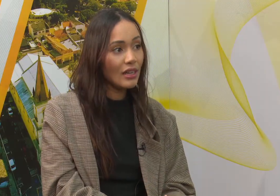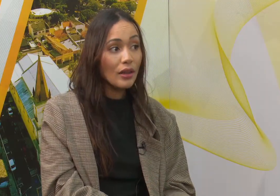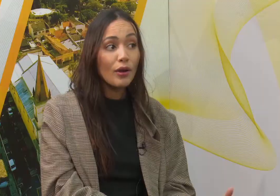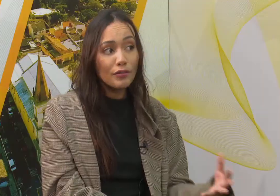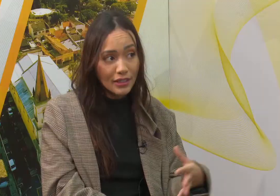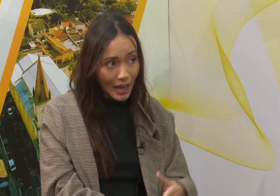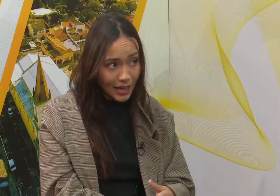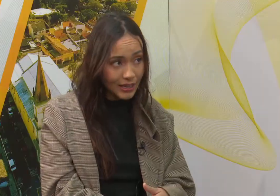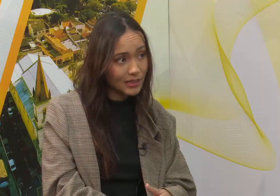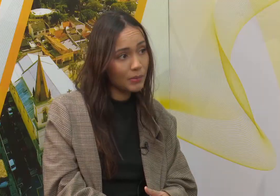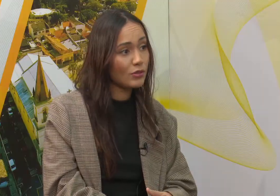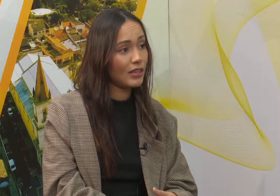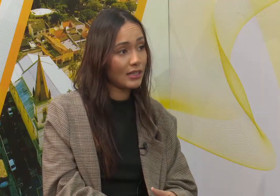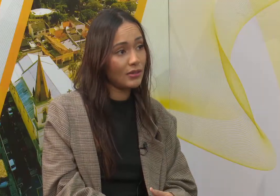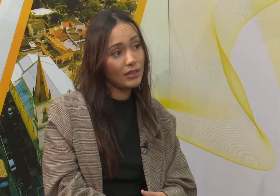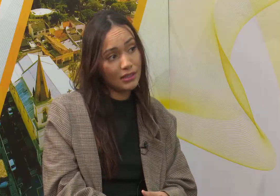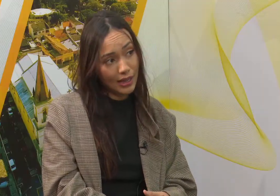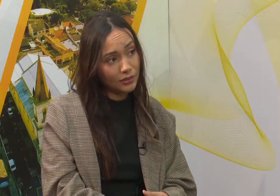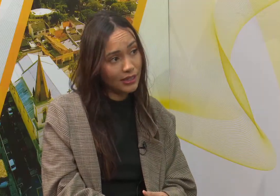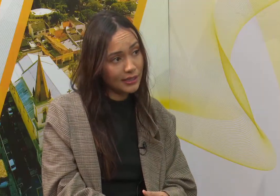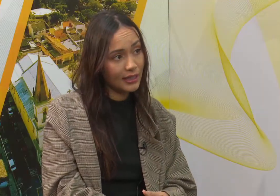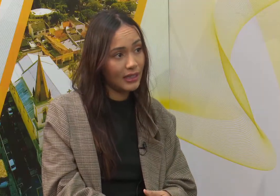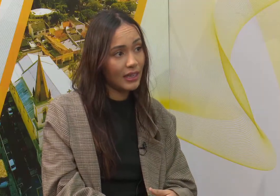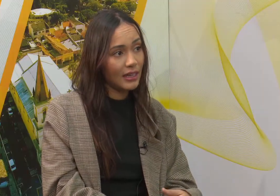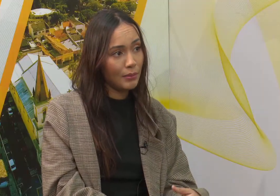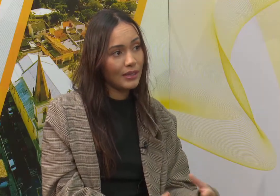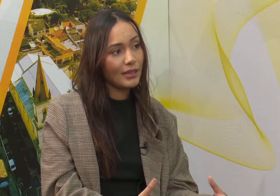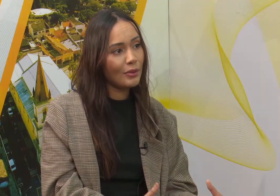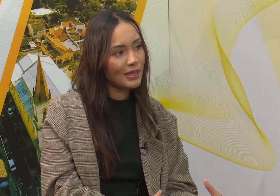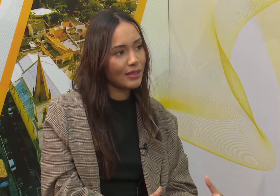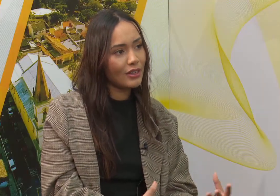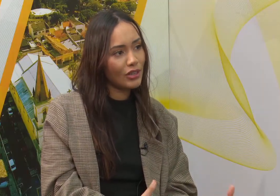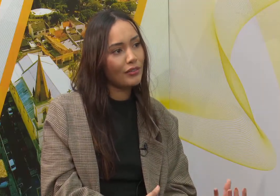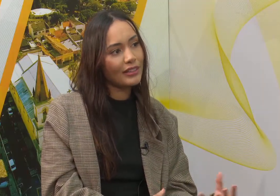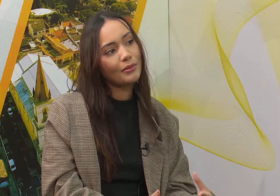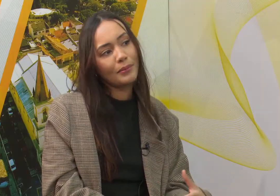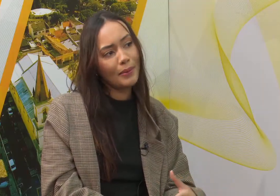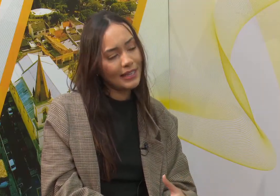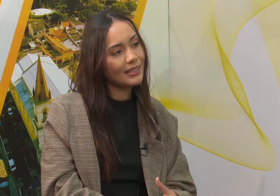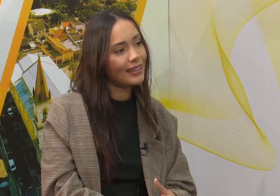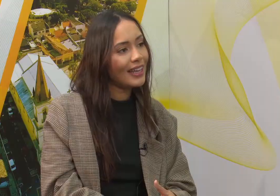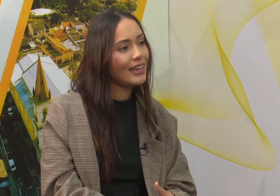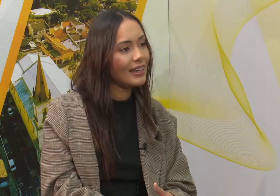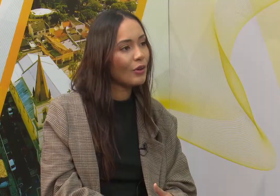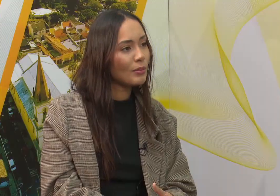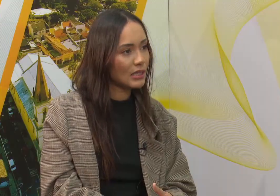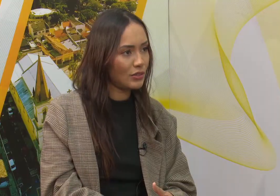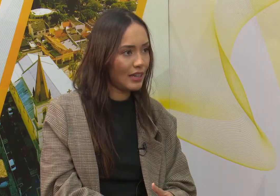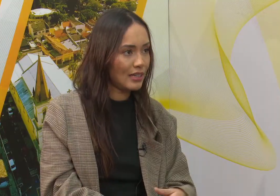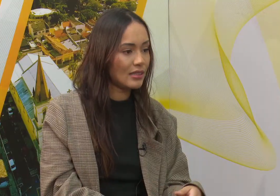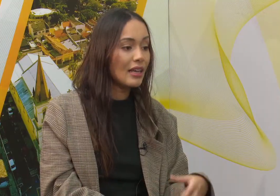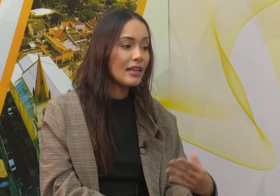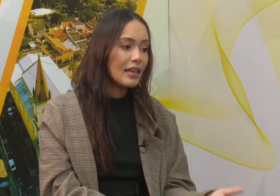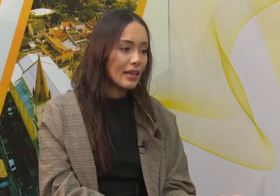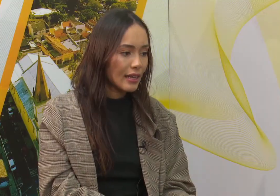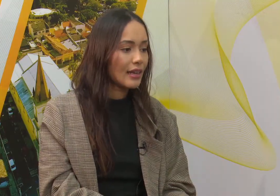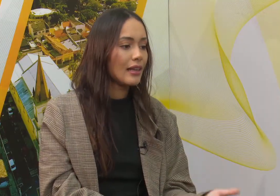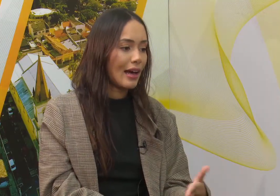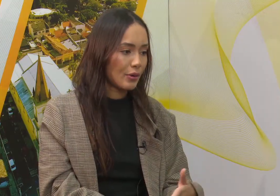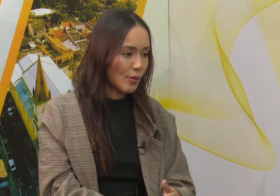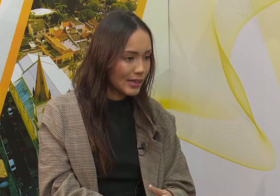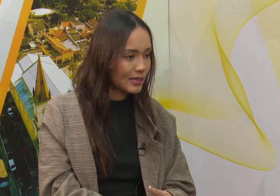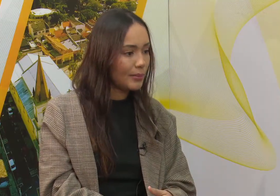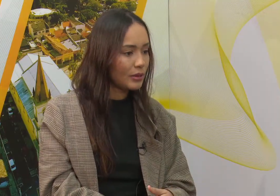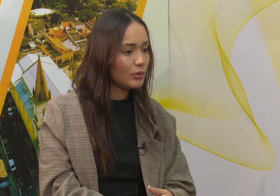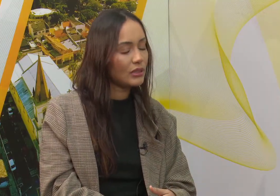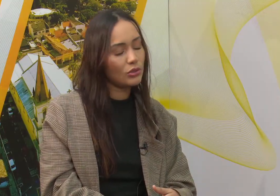atividade e convidarem essa pessoa em questão que está adoecida. Mais cedo ou mais tarde, ela vai também se aderir em algumas atividades. E,